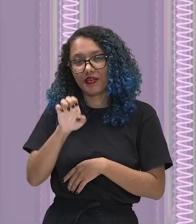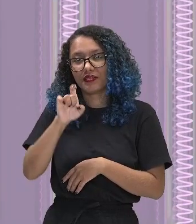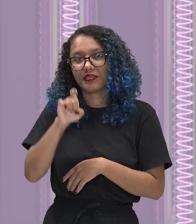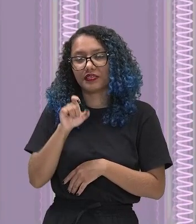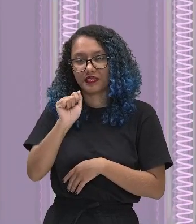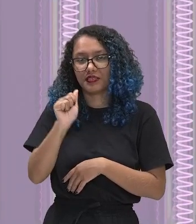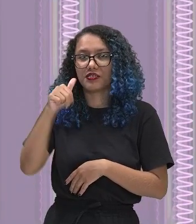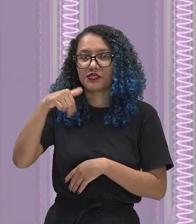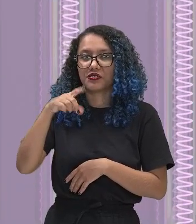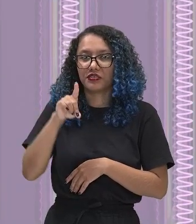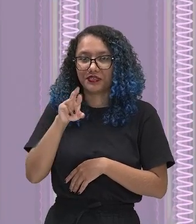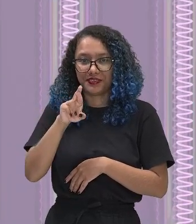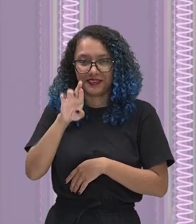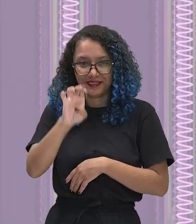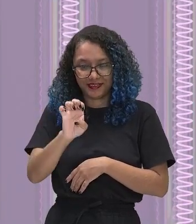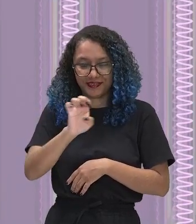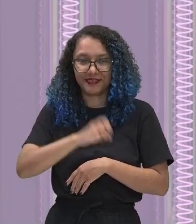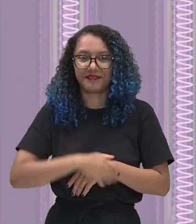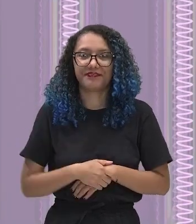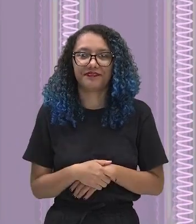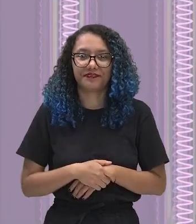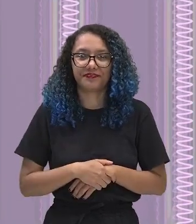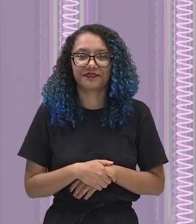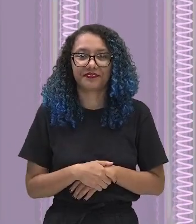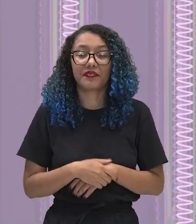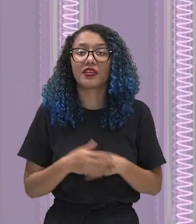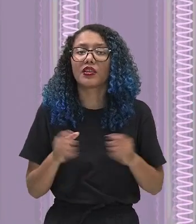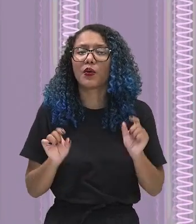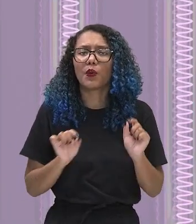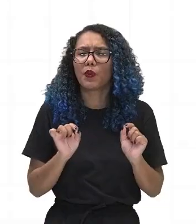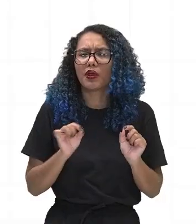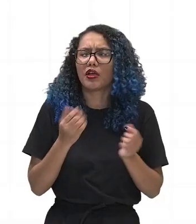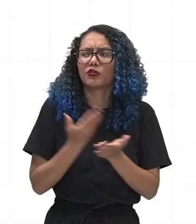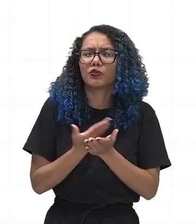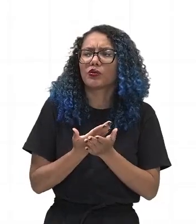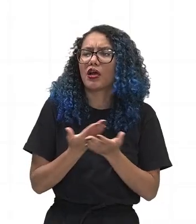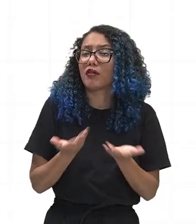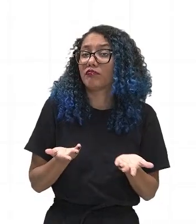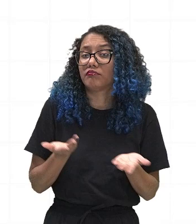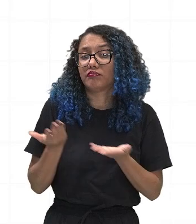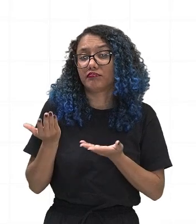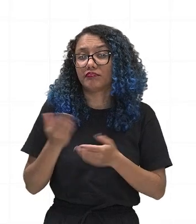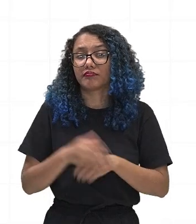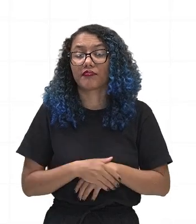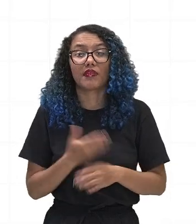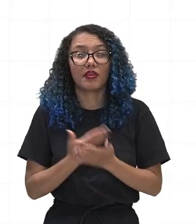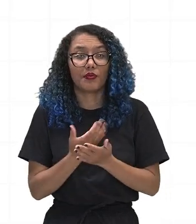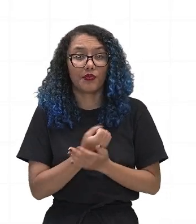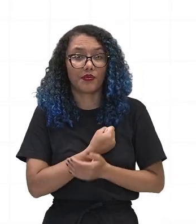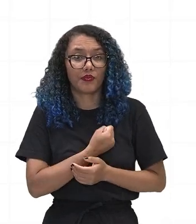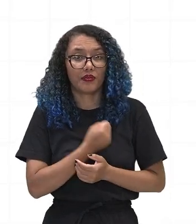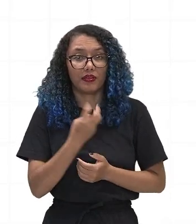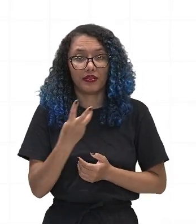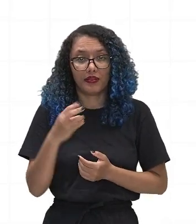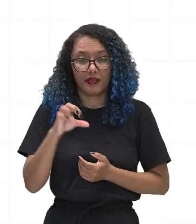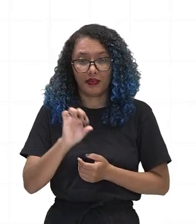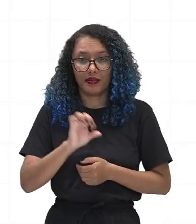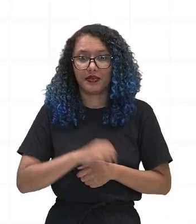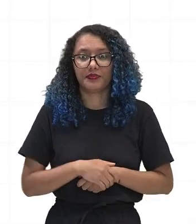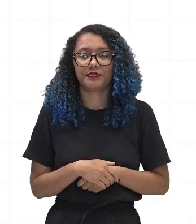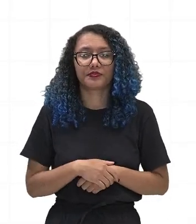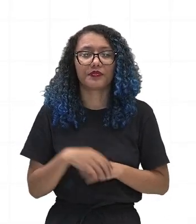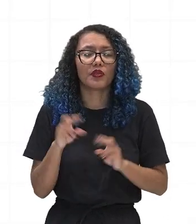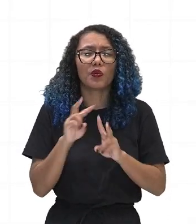Alexandre dos Santos. E o que temos na nossa aula? Na nossa aula de número 39, nós